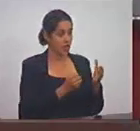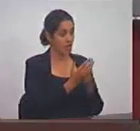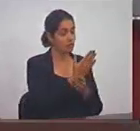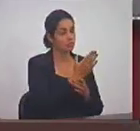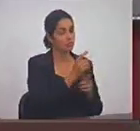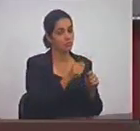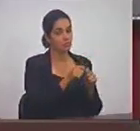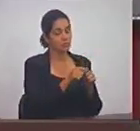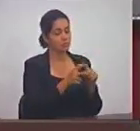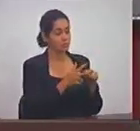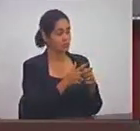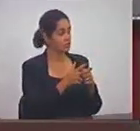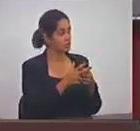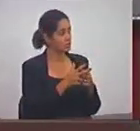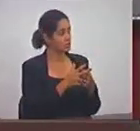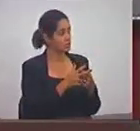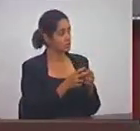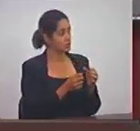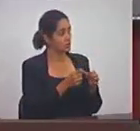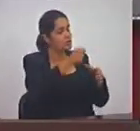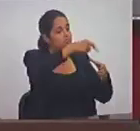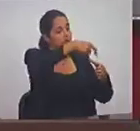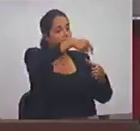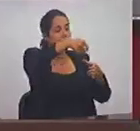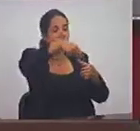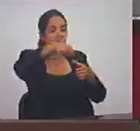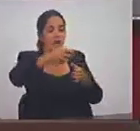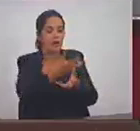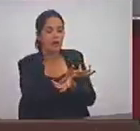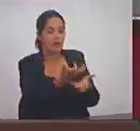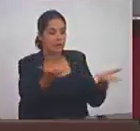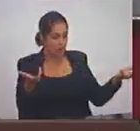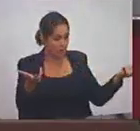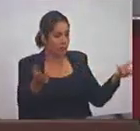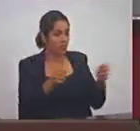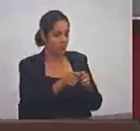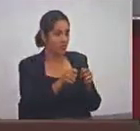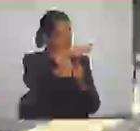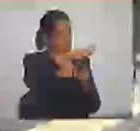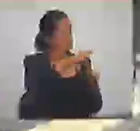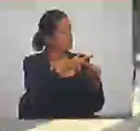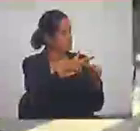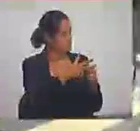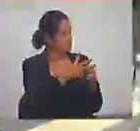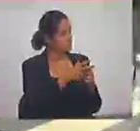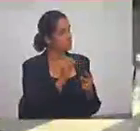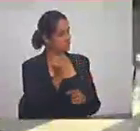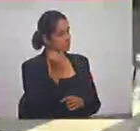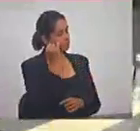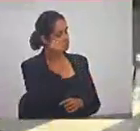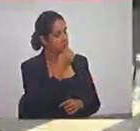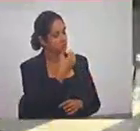feito o plantar 2 mil metros de gramas naquela praça lá, que é a grama local que não... Assim, também